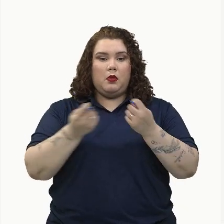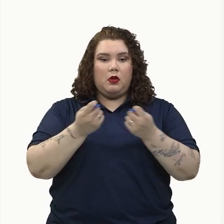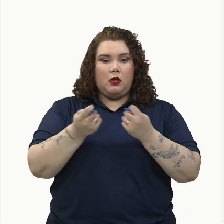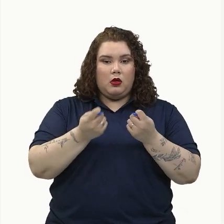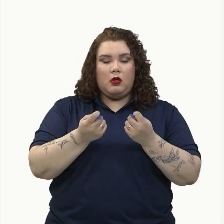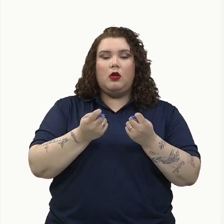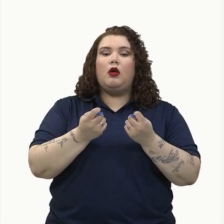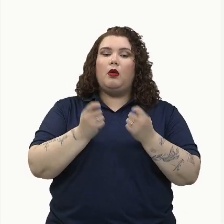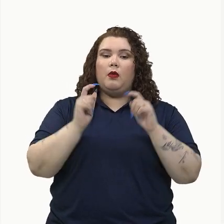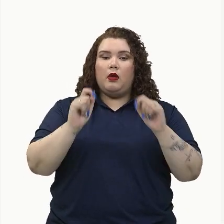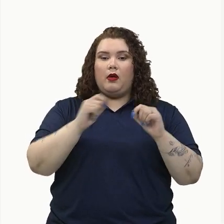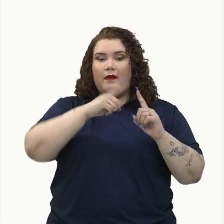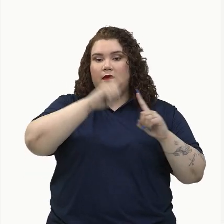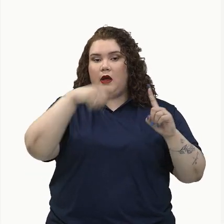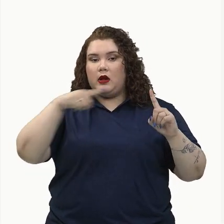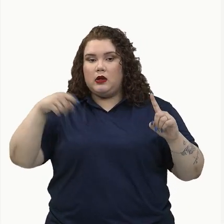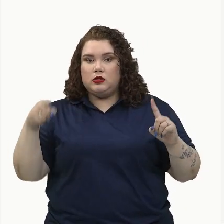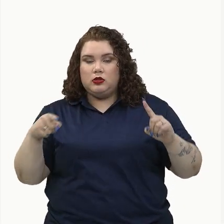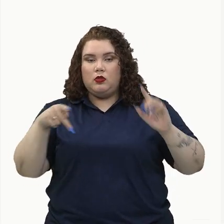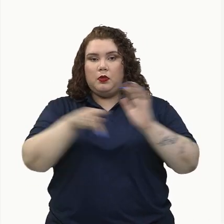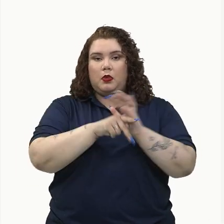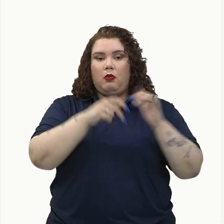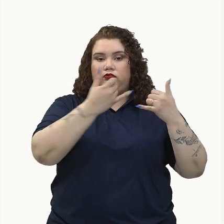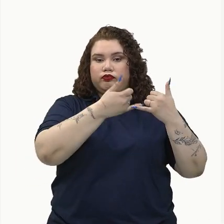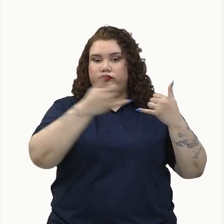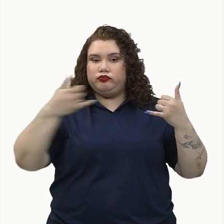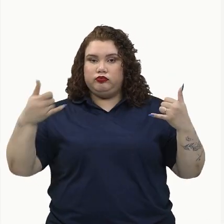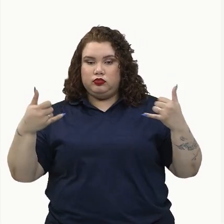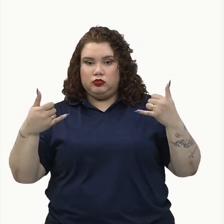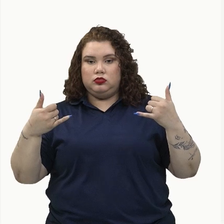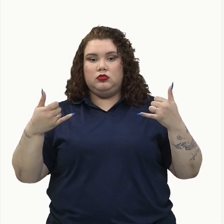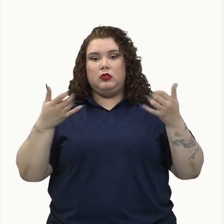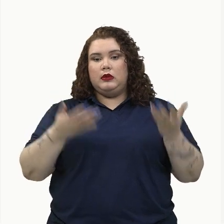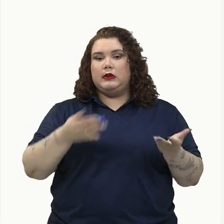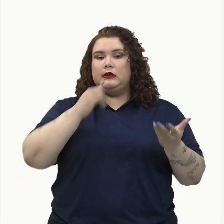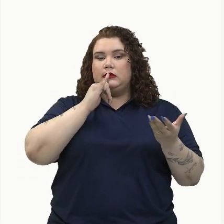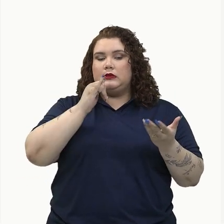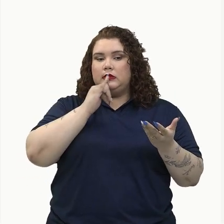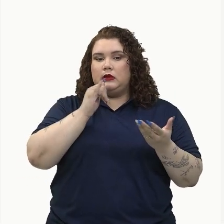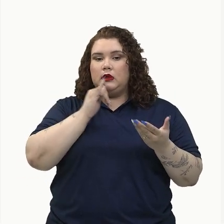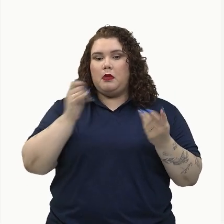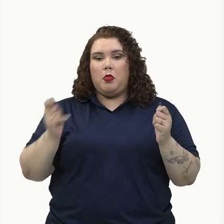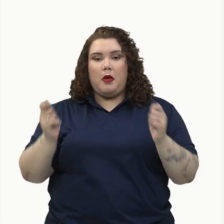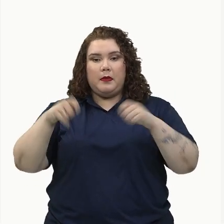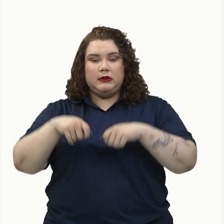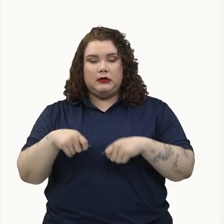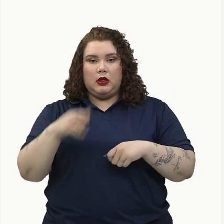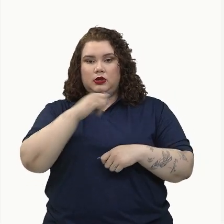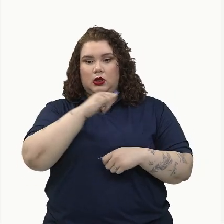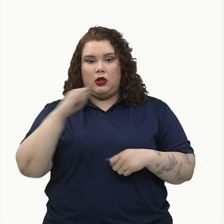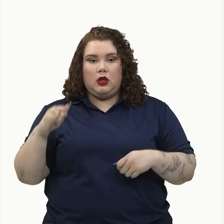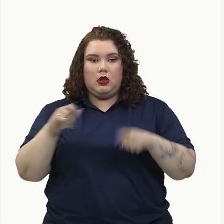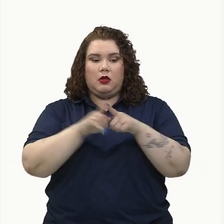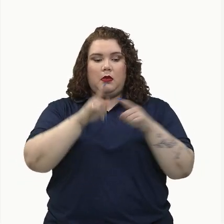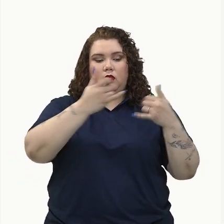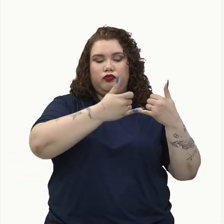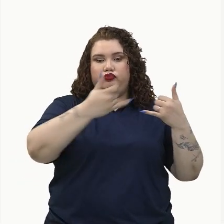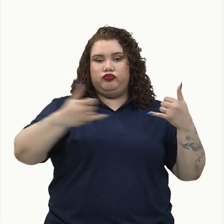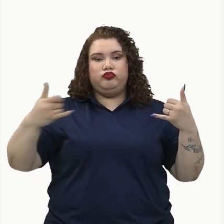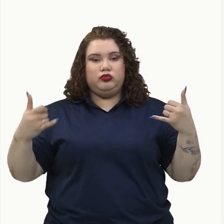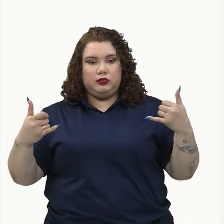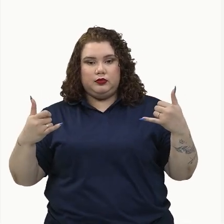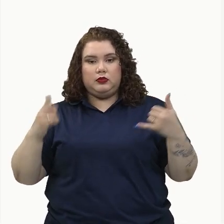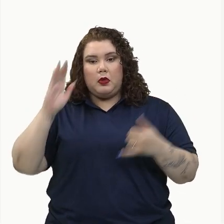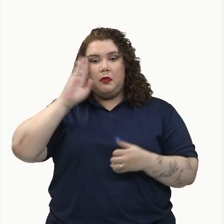variáveis mais importantes de um circuito elétrico, como, por exemplo, o potencial elétrico e a corrente elétrica.